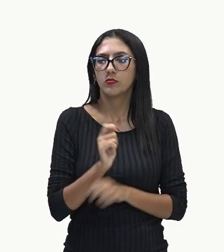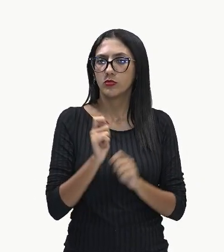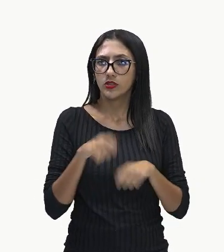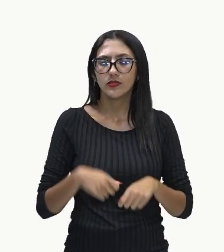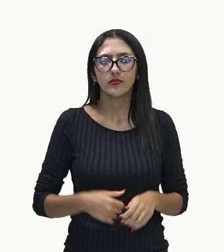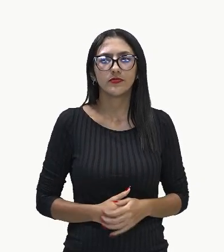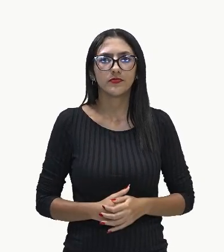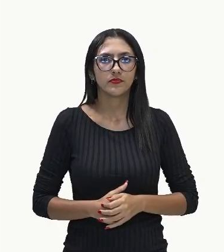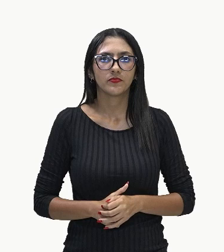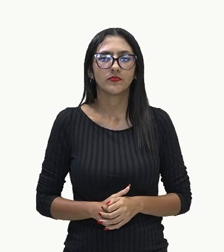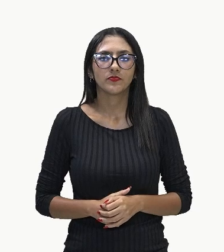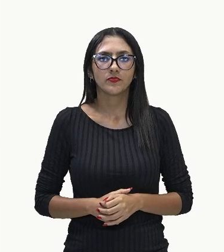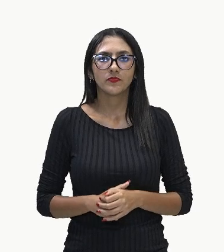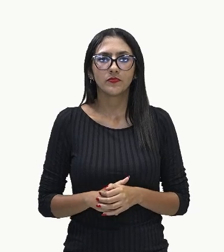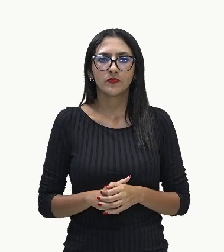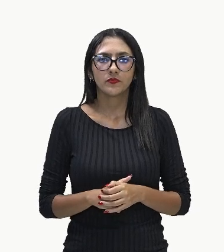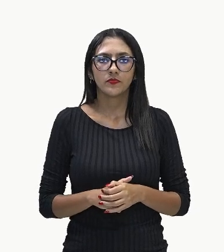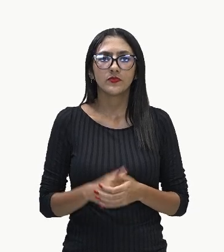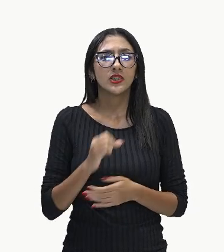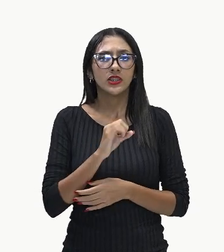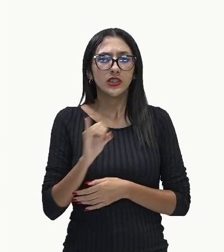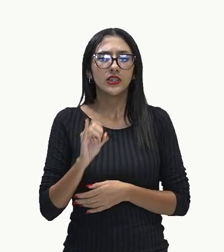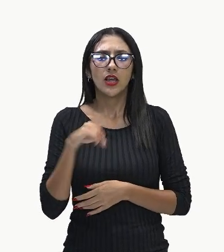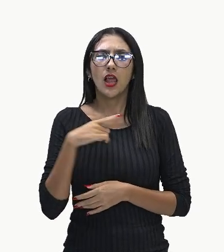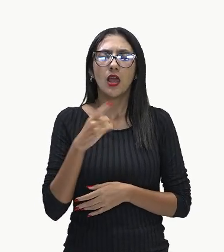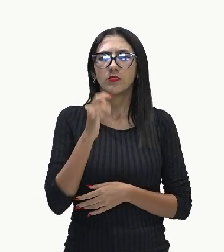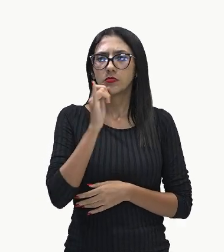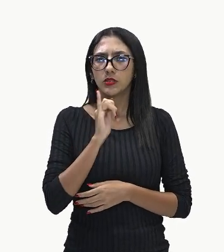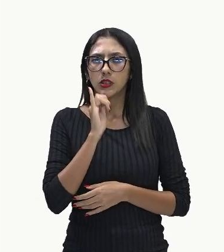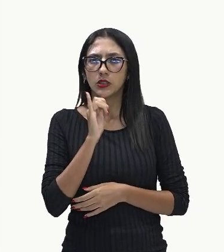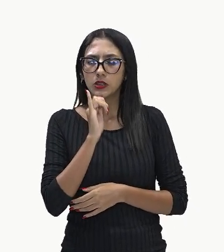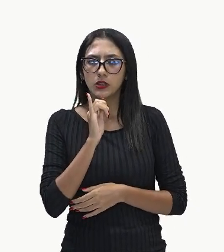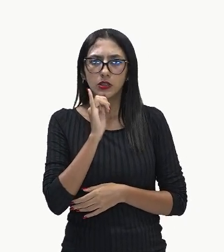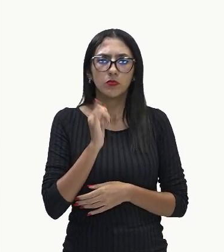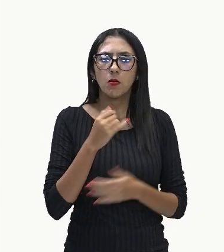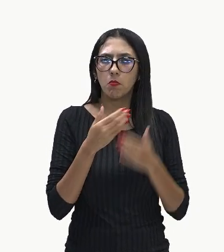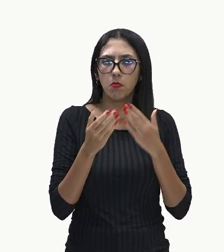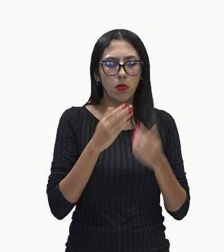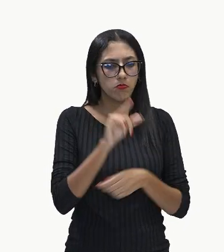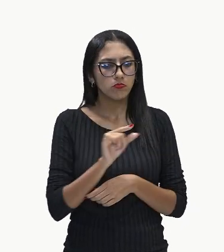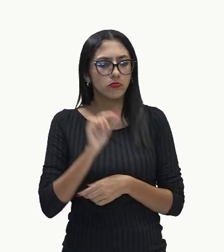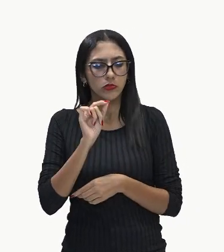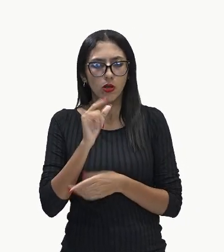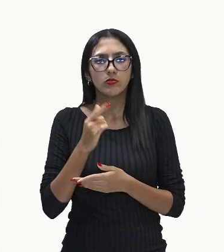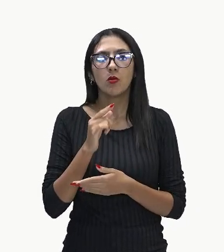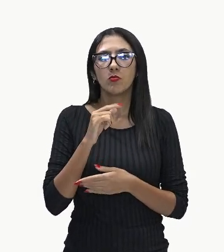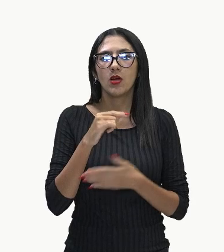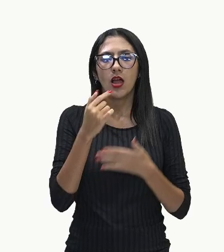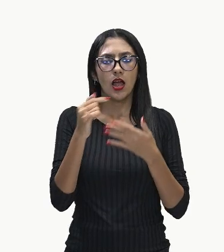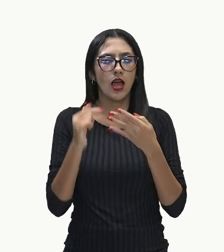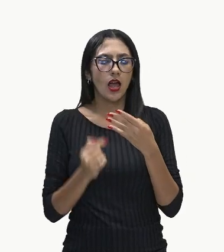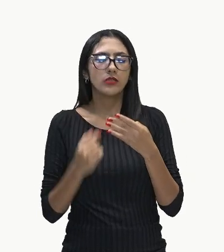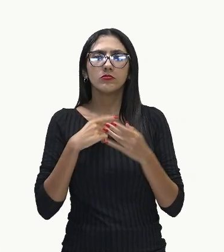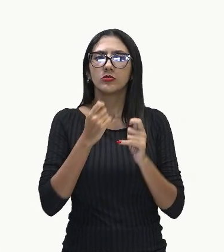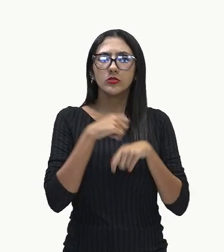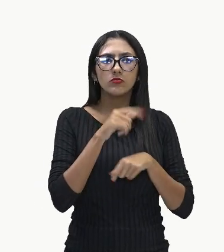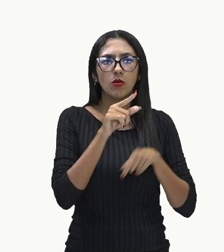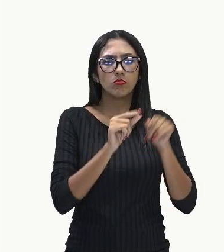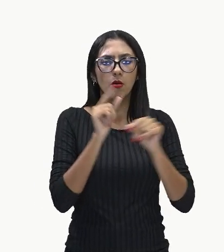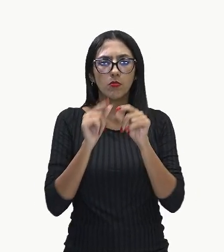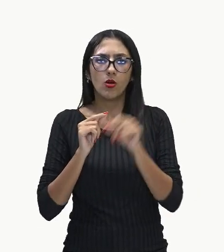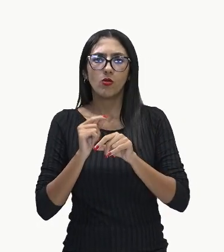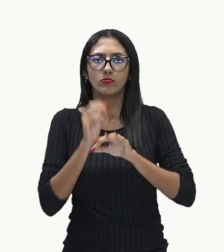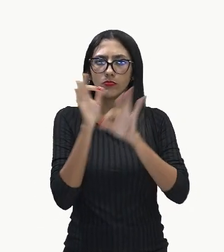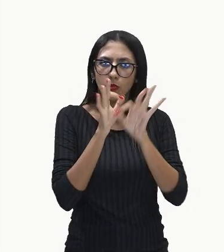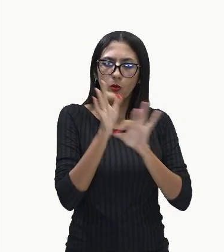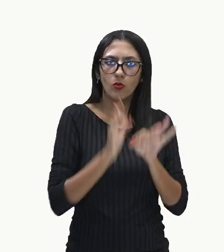bem? Então, já que é o acaso, ok? Então, cada elemento vai poder ser selecionado, né?